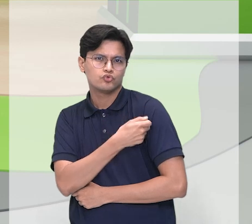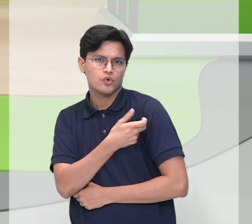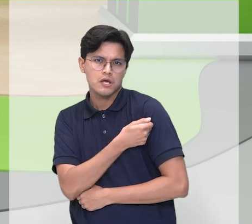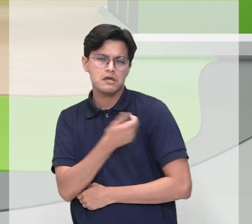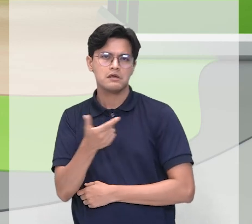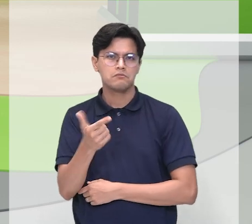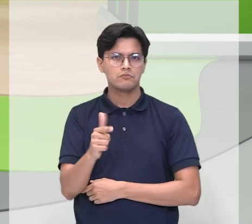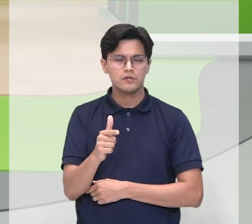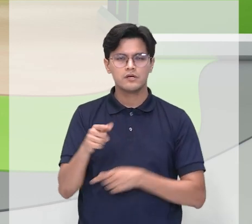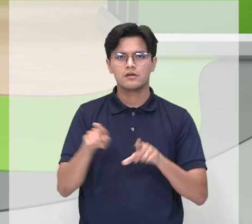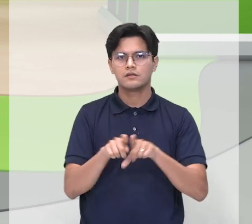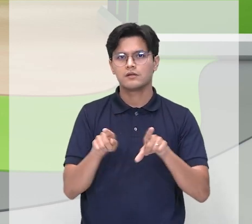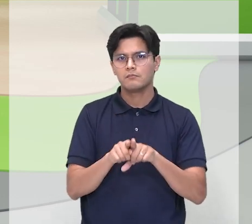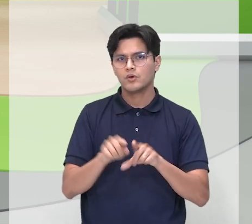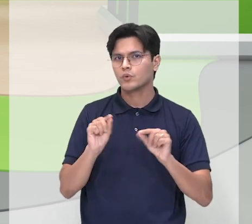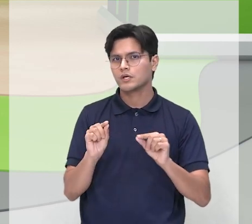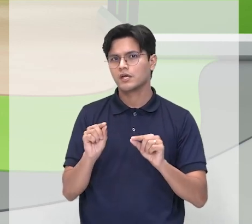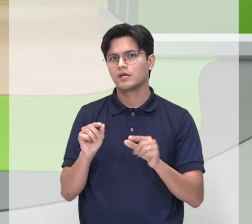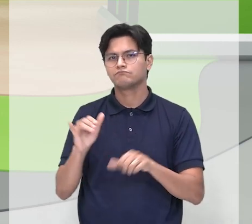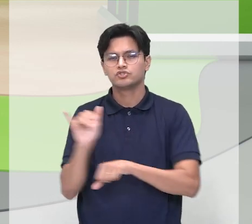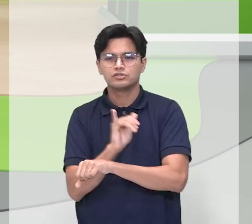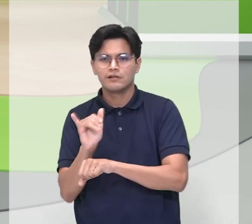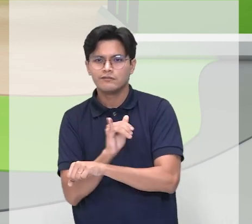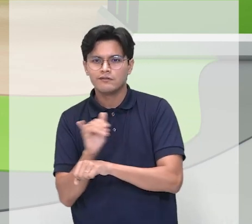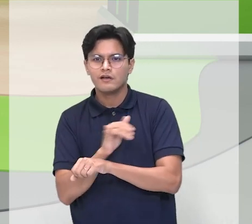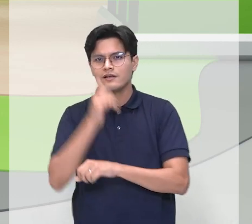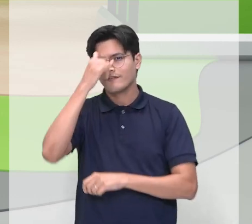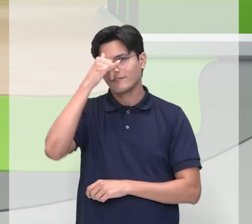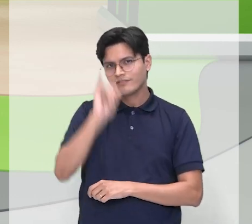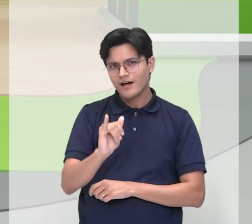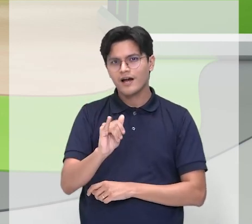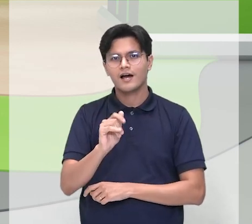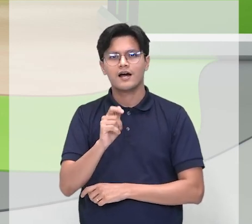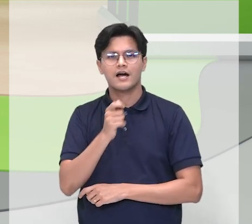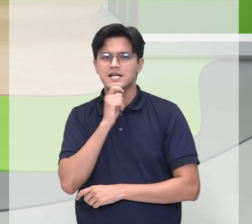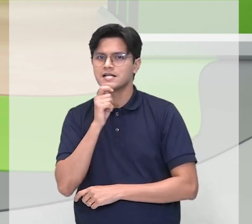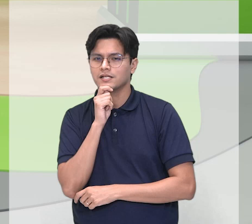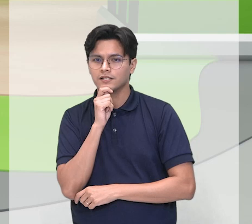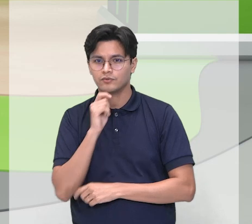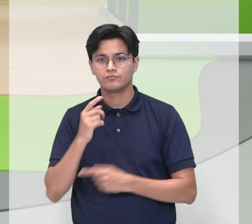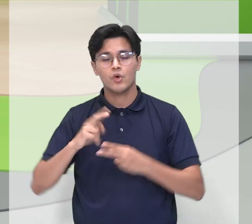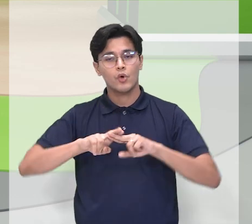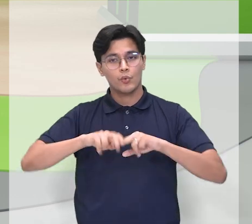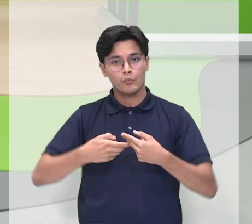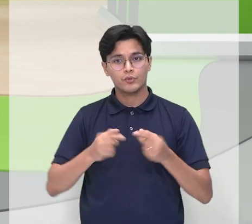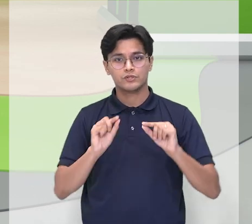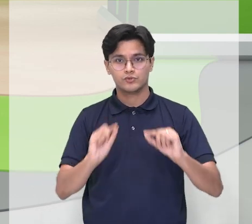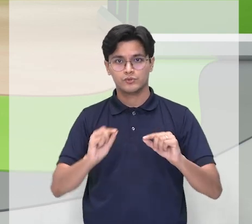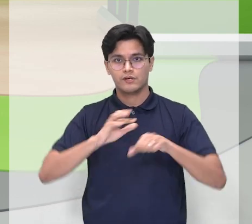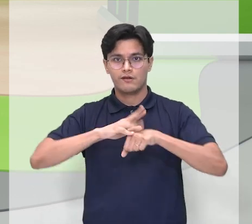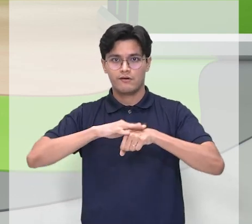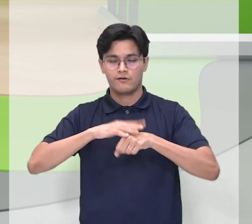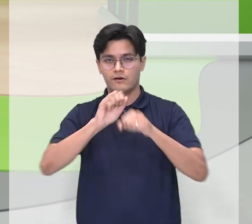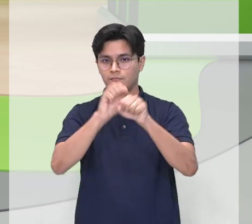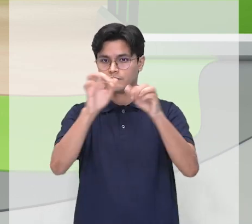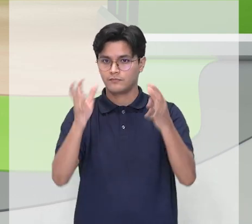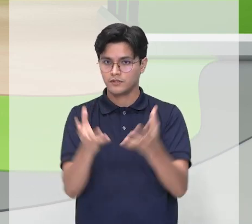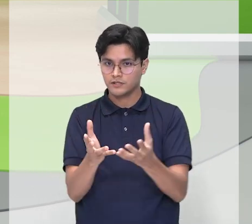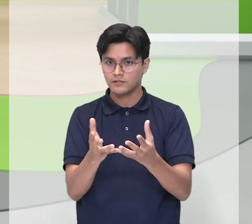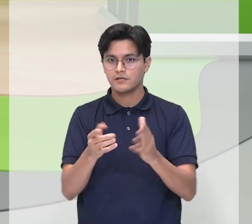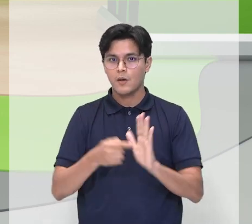da criação da vacina para controle. Então, por isso que a pandemia mostra ali o quê? A